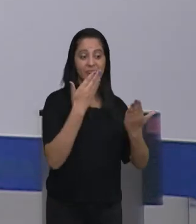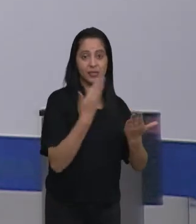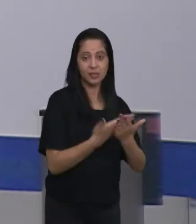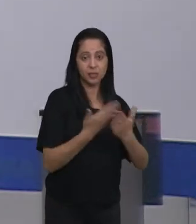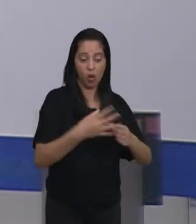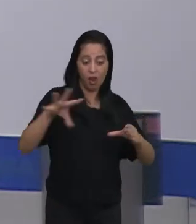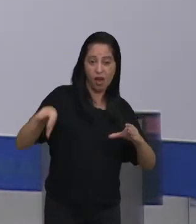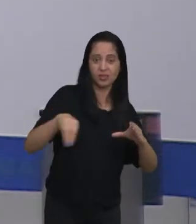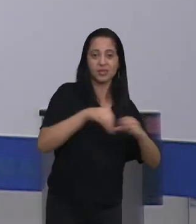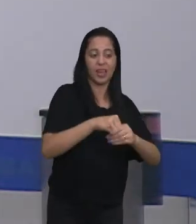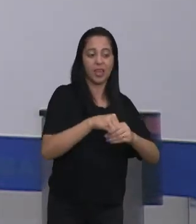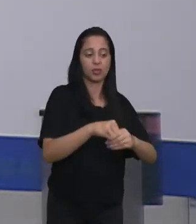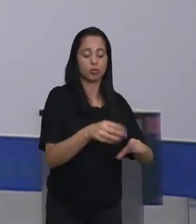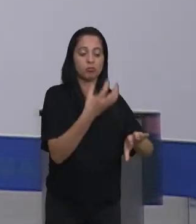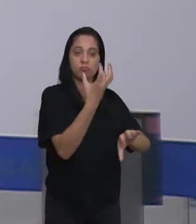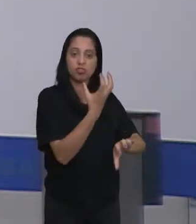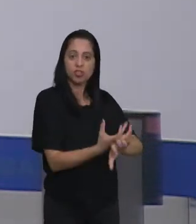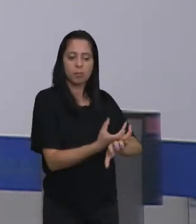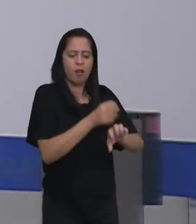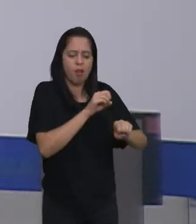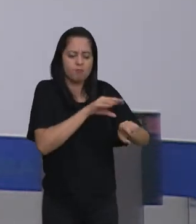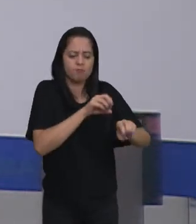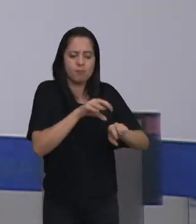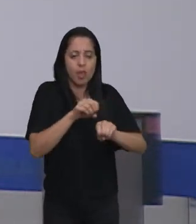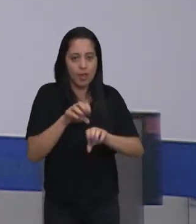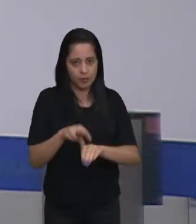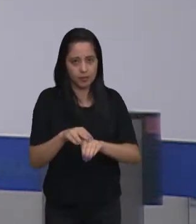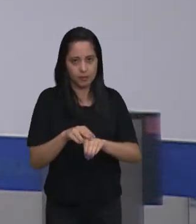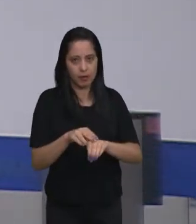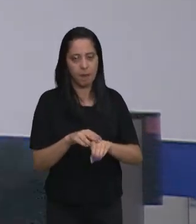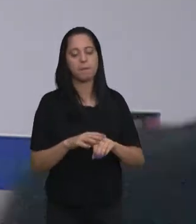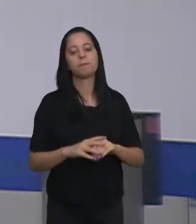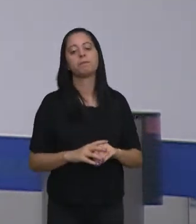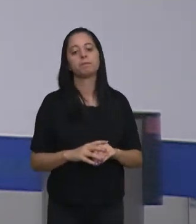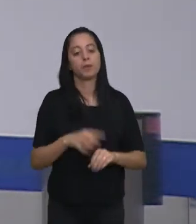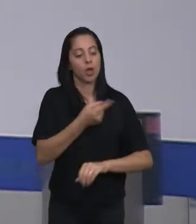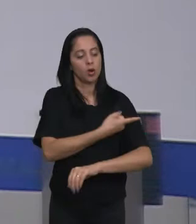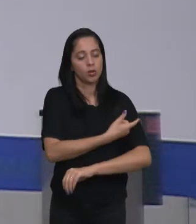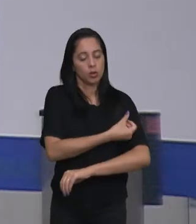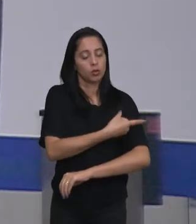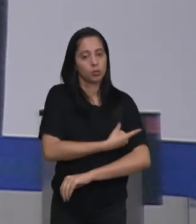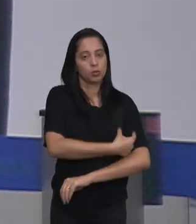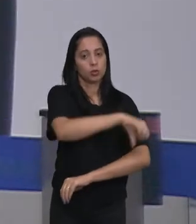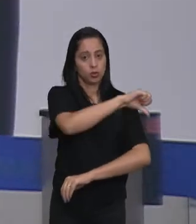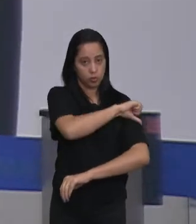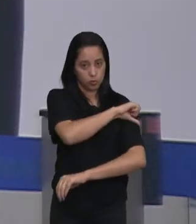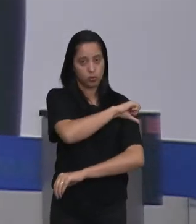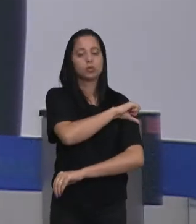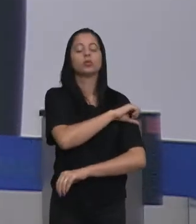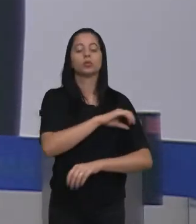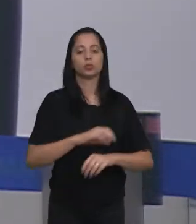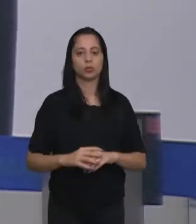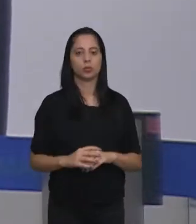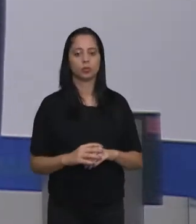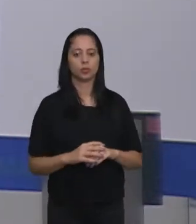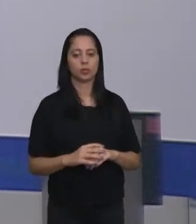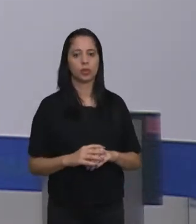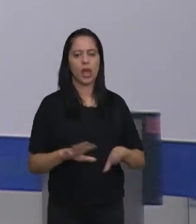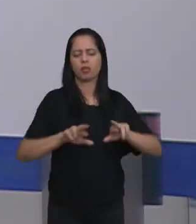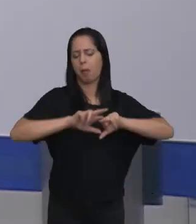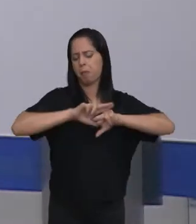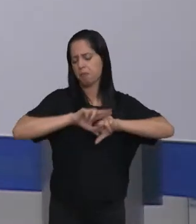de educação infantil e fundamental 1 e 2, na rede de ensino municipal do município e da